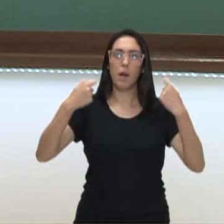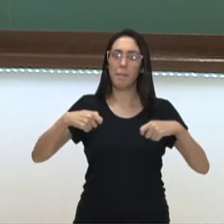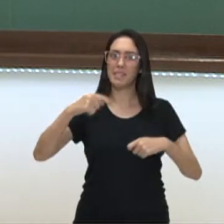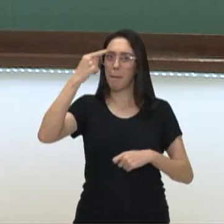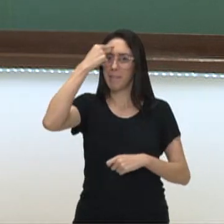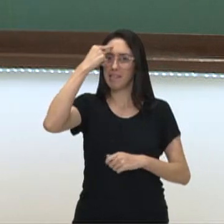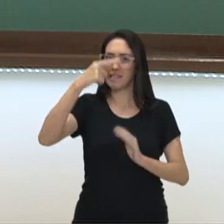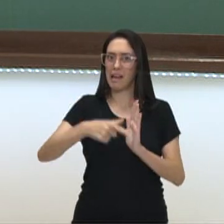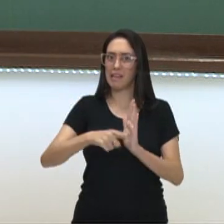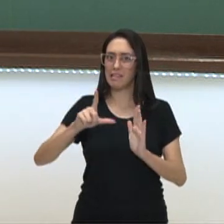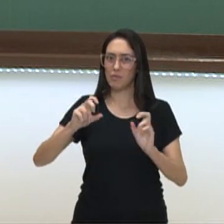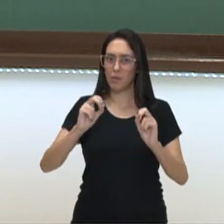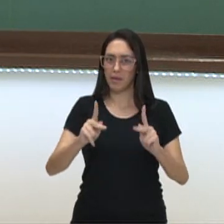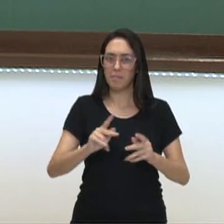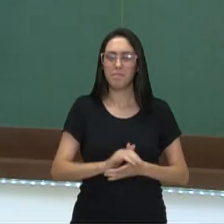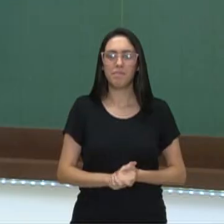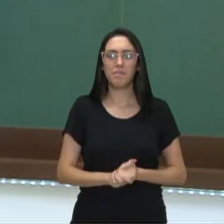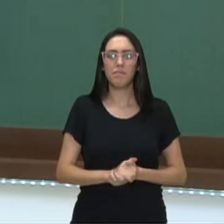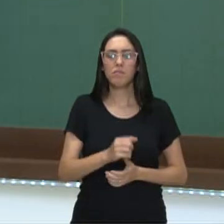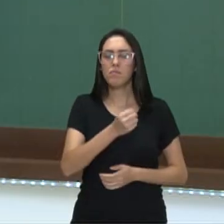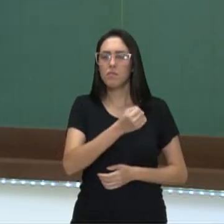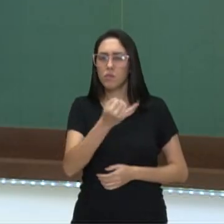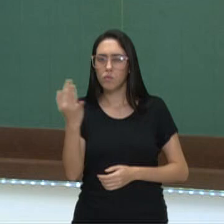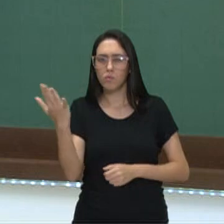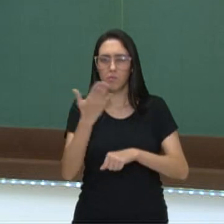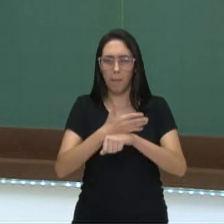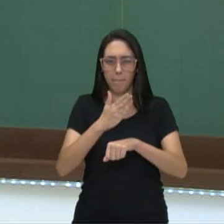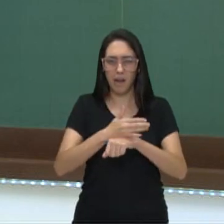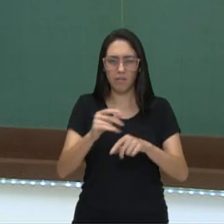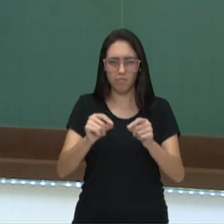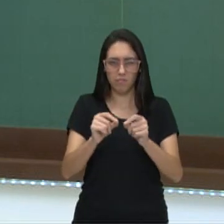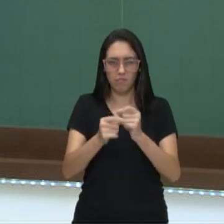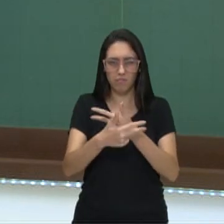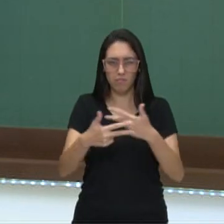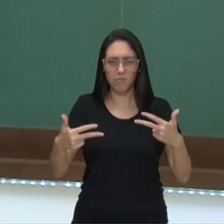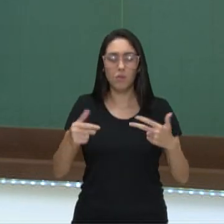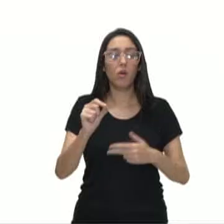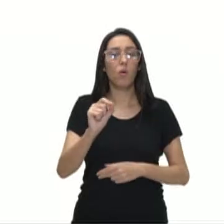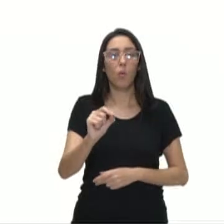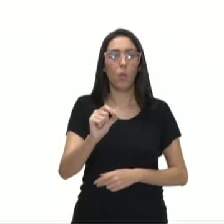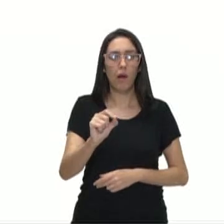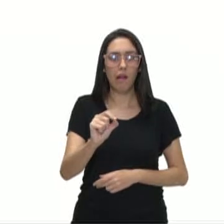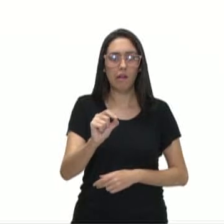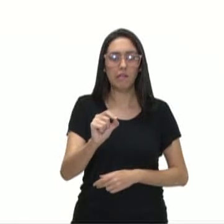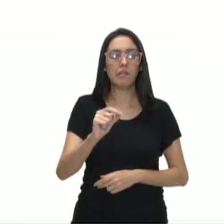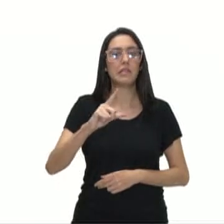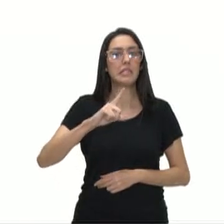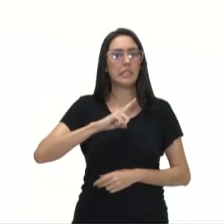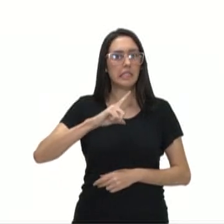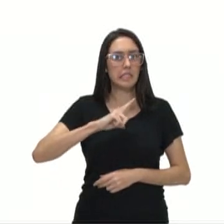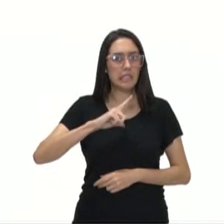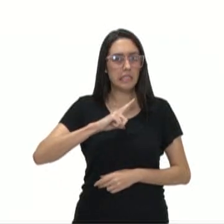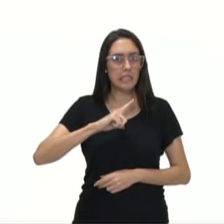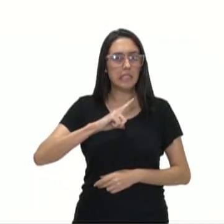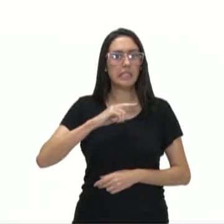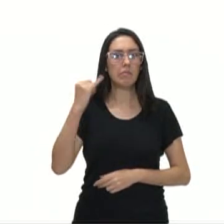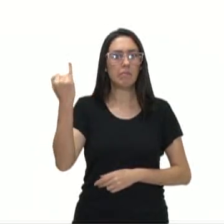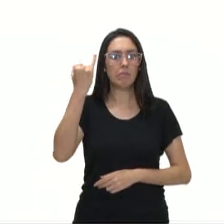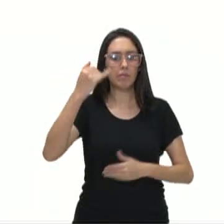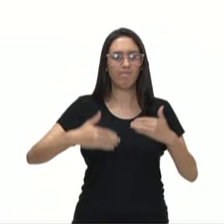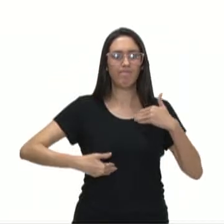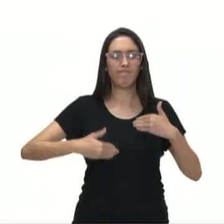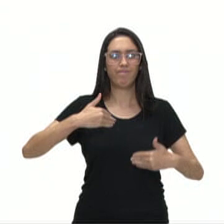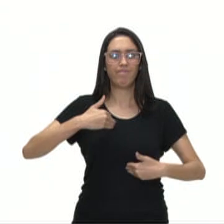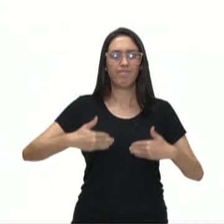ok? Algumas dessas práticas exigem um elevado grau de exigência física